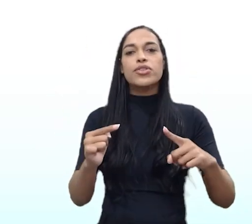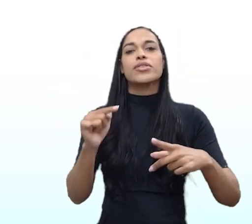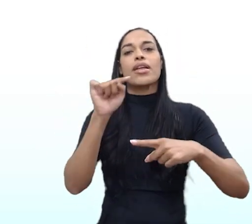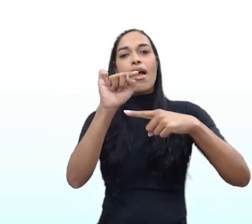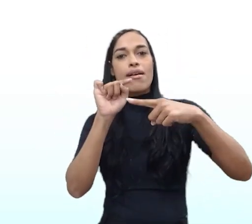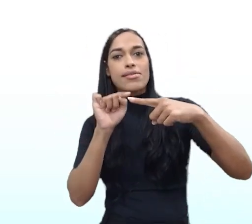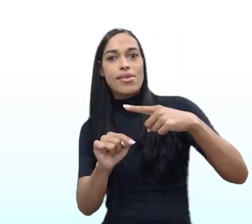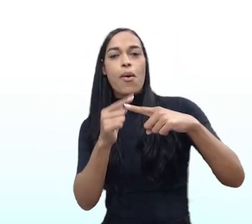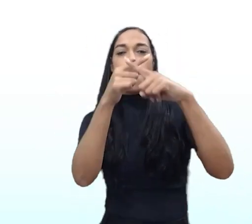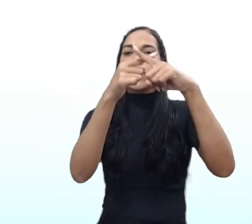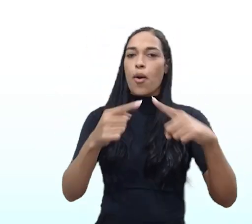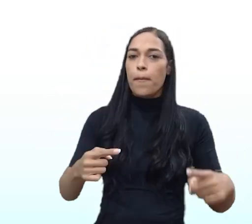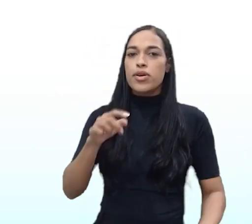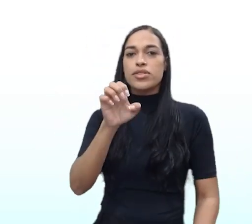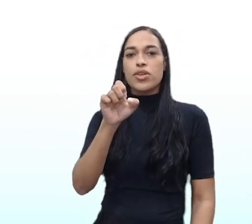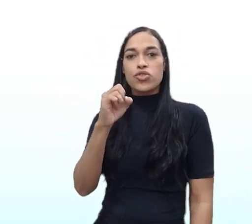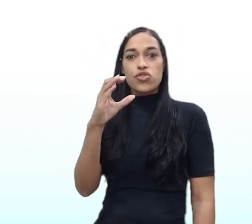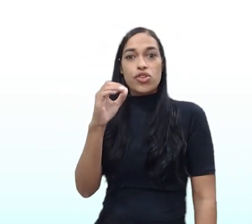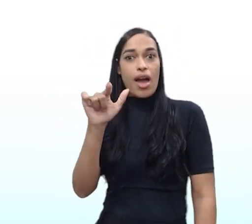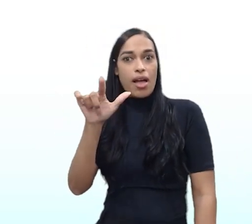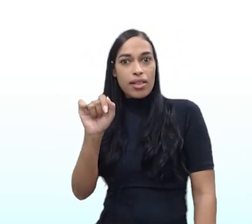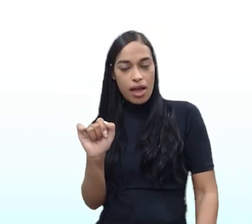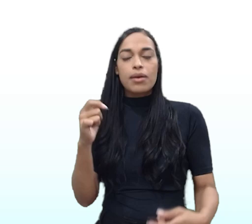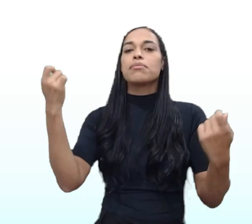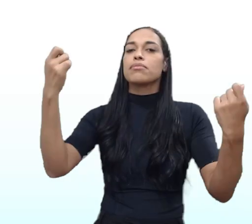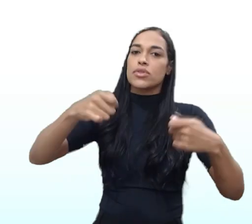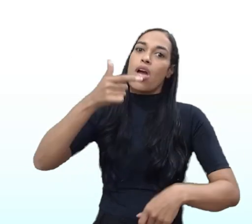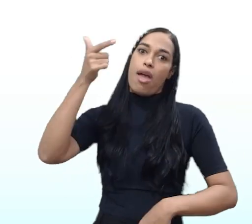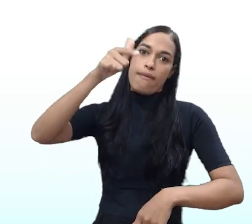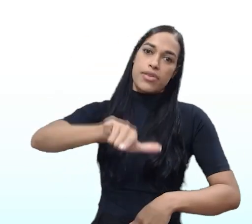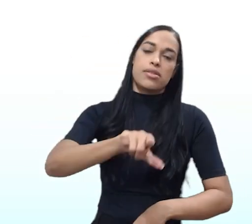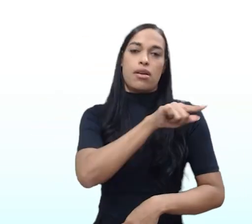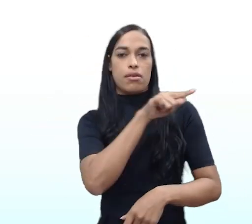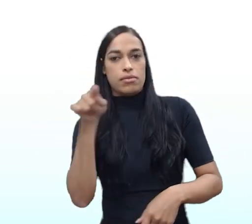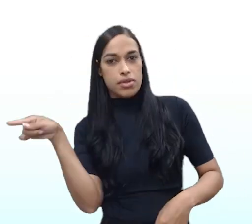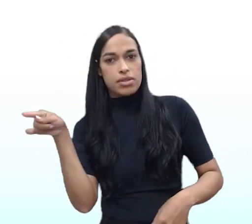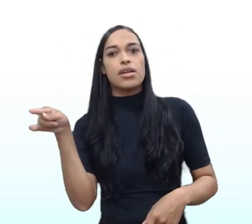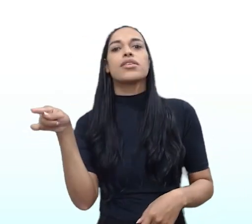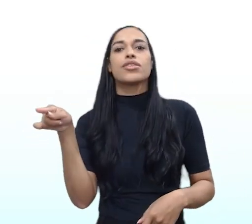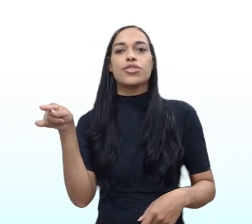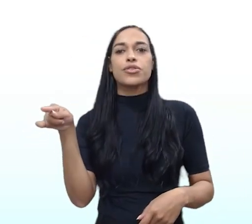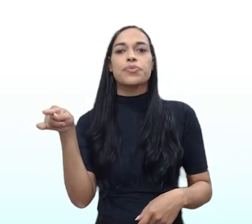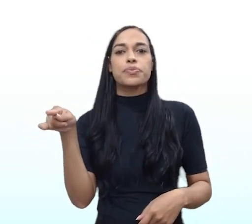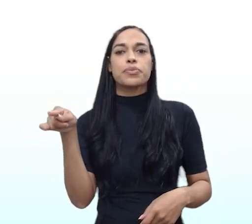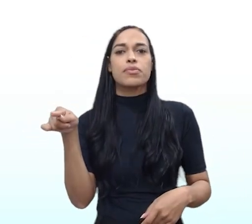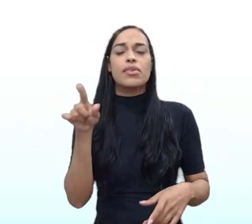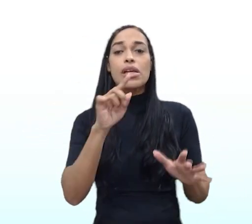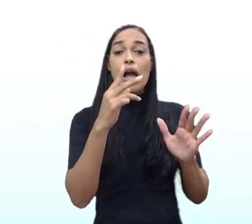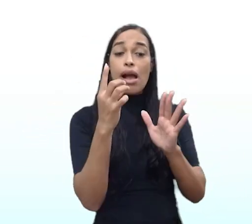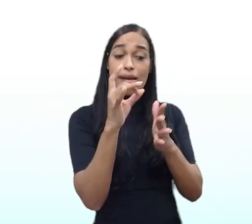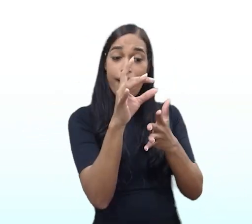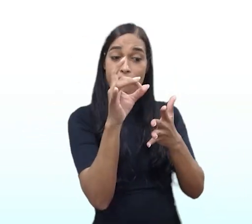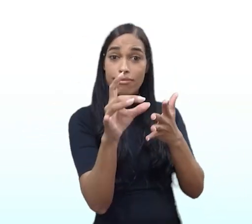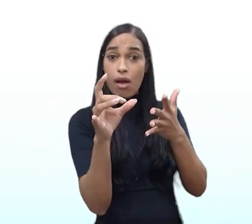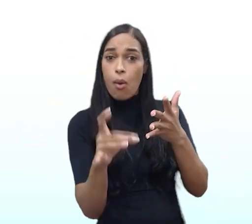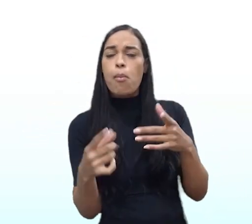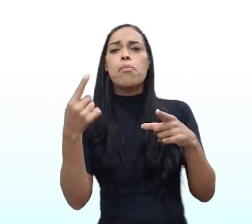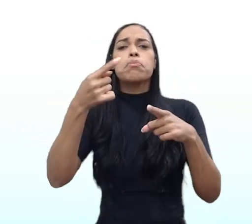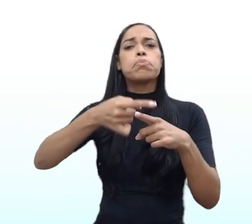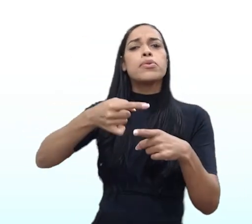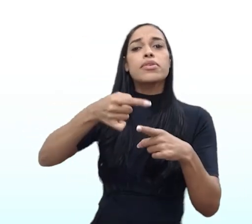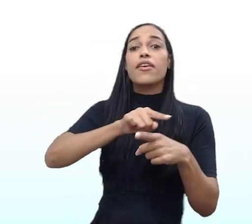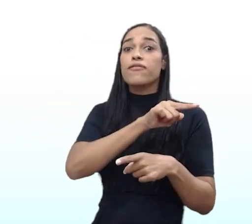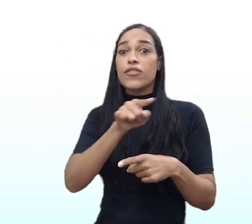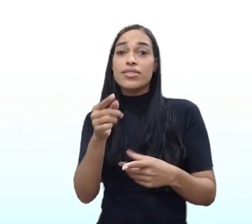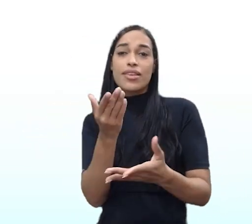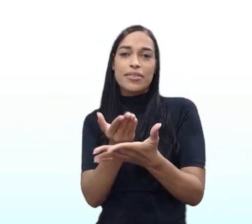razão, proporção e escala. E é óbvio que eu preciso revisar com vocês essas simbologias. Por quê? Você está